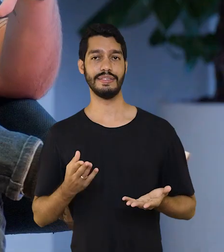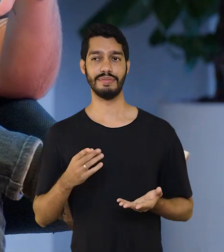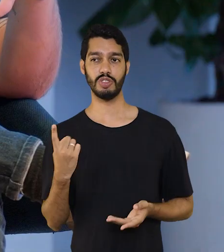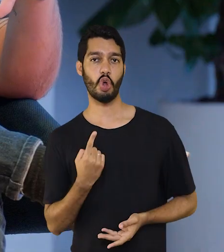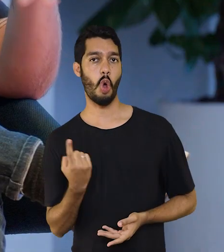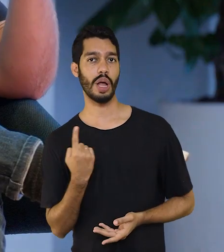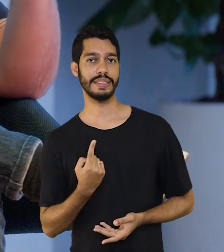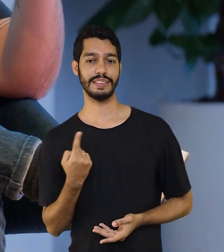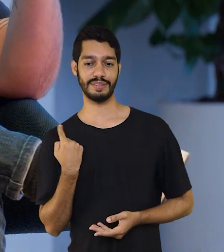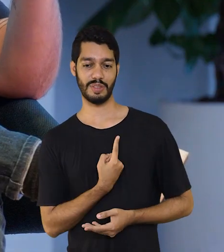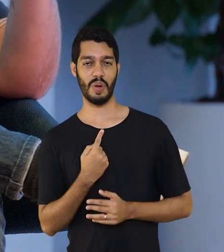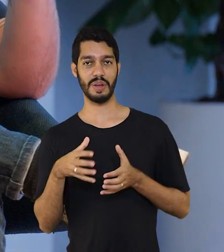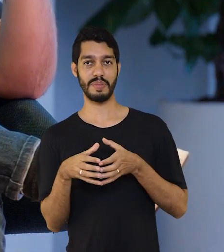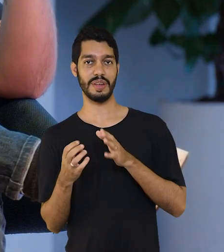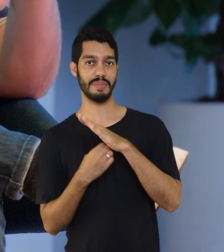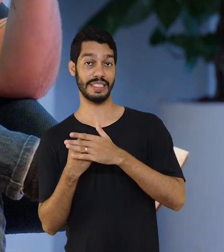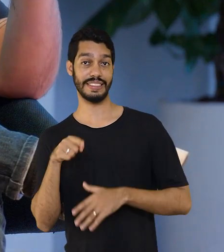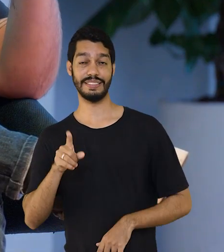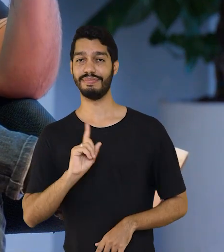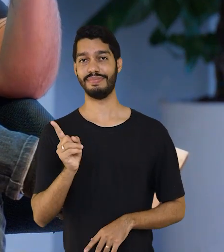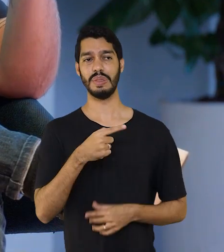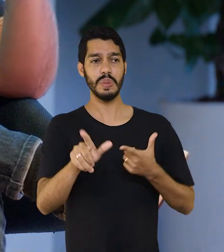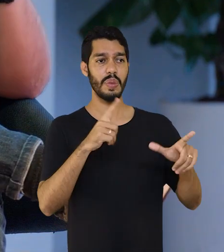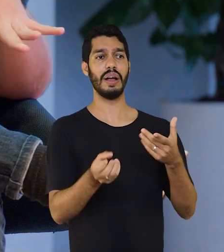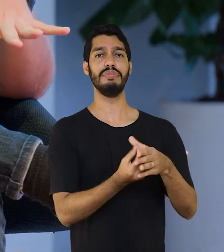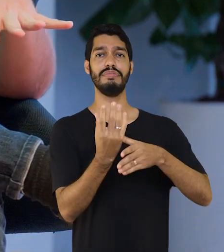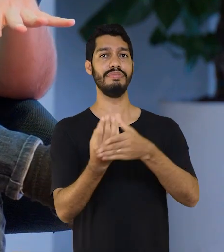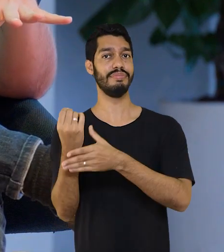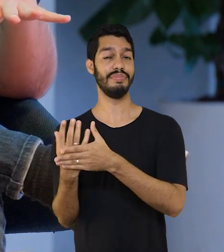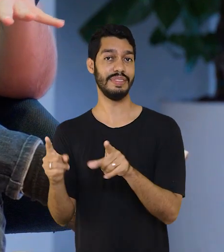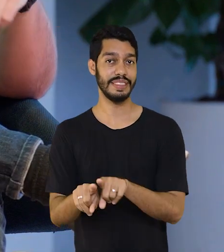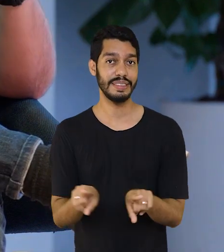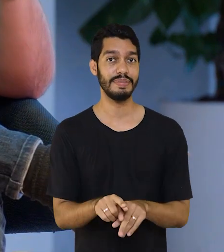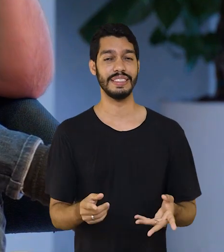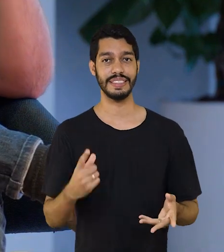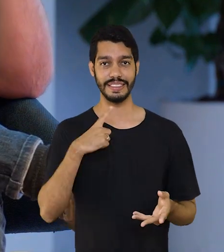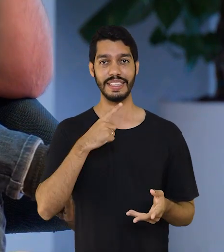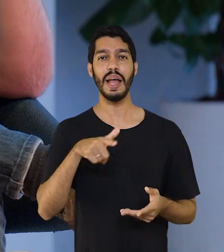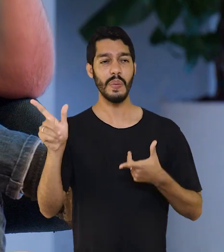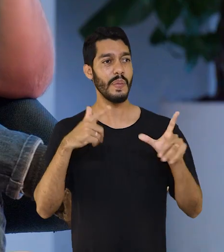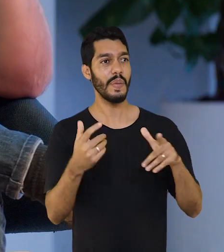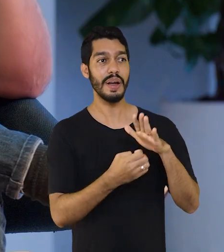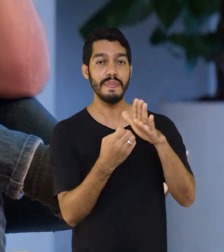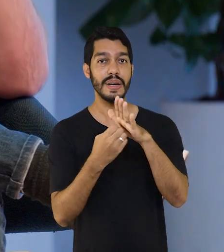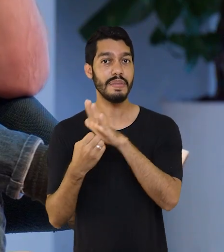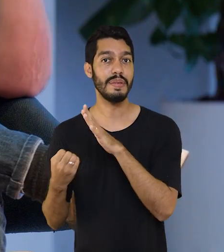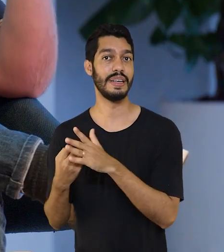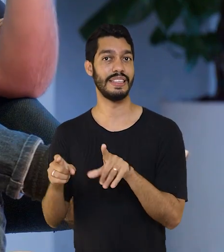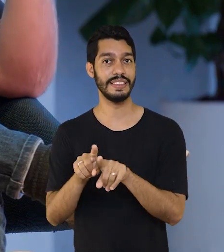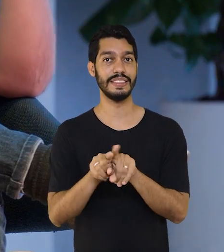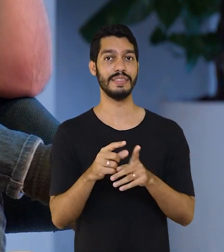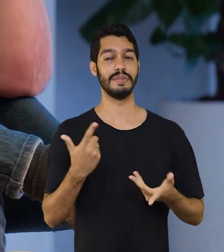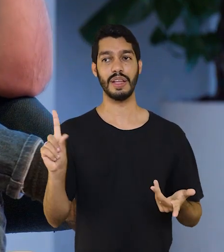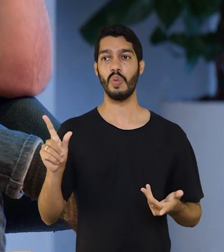Winning não está sozinha. Existem outras empresas de tecnologia incríveis que nasceram aqui na nossa cidade. Você tem, enfim, a gente pode falar da Vtex, a